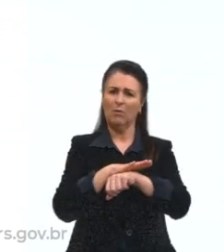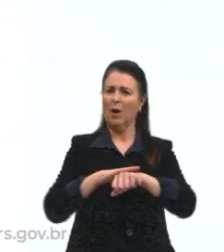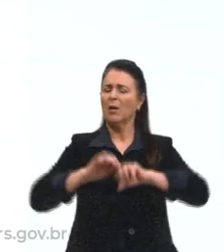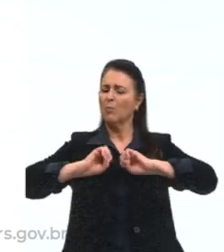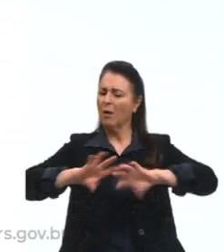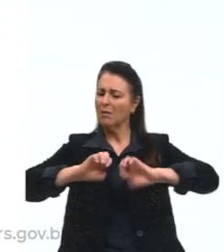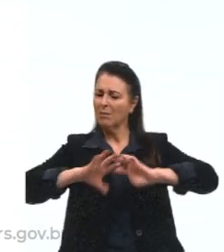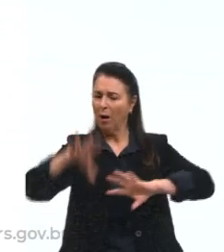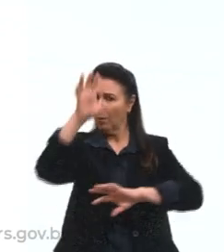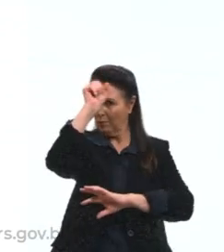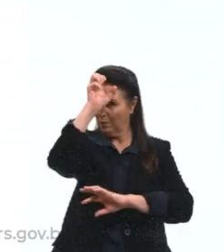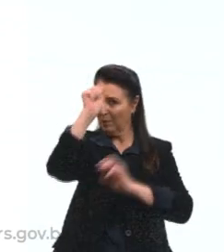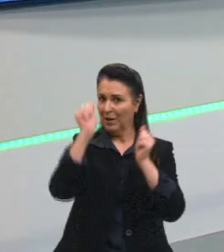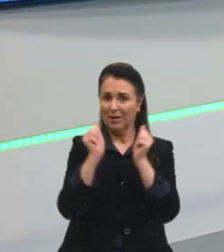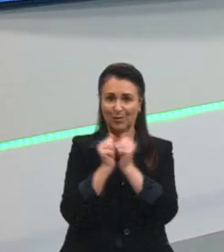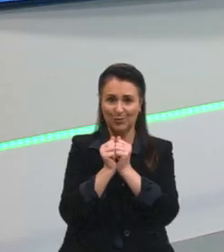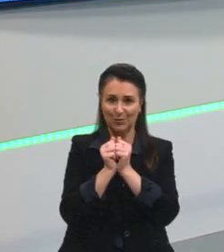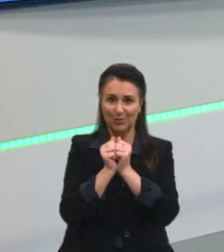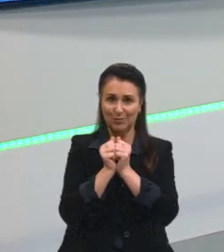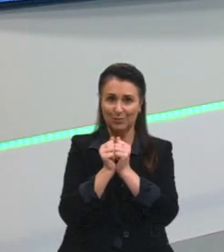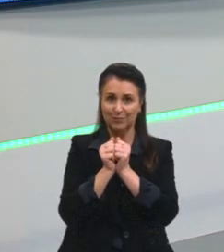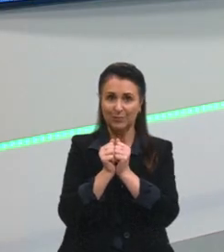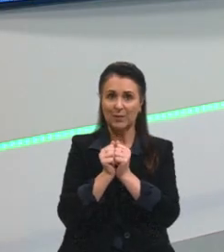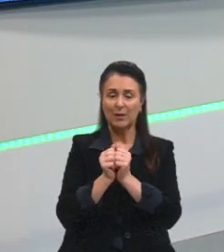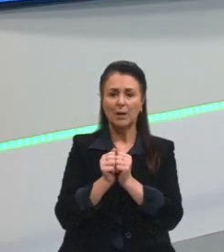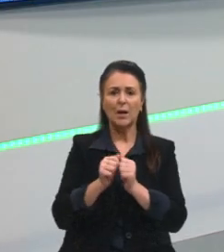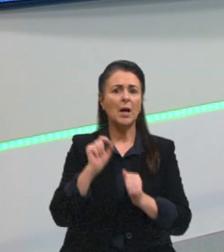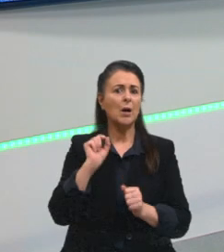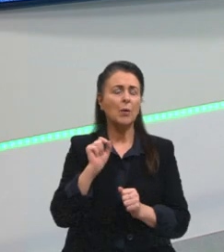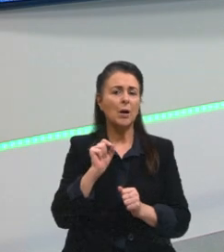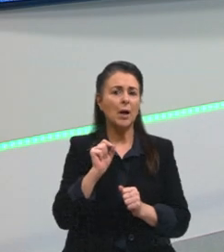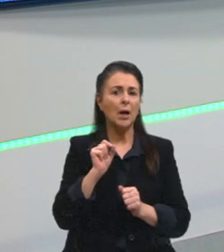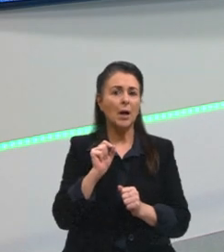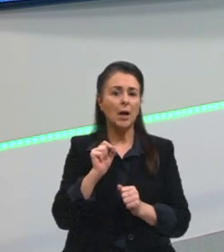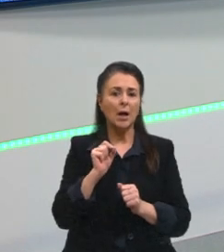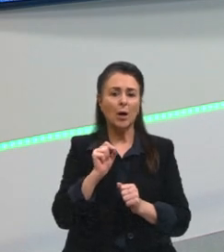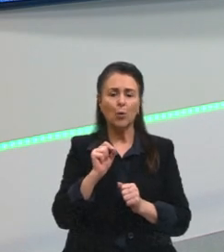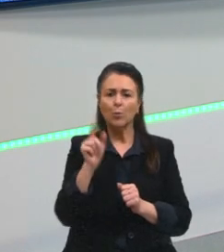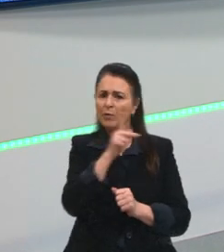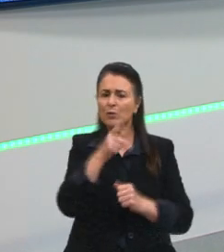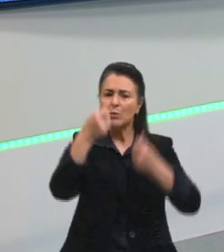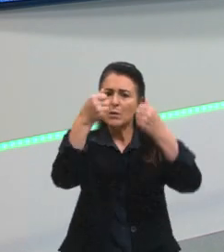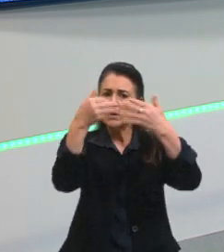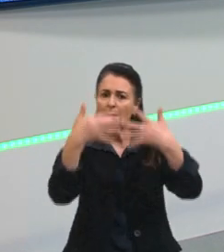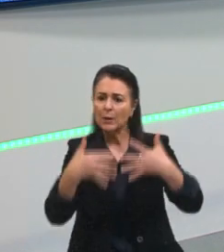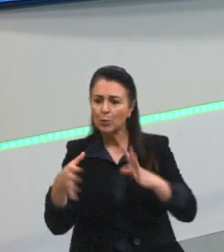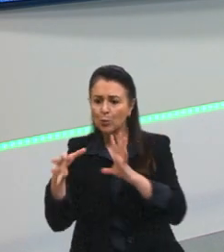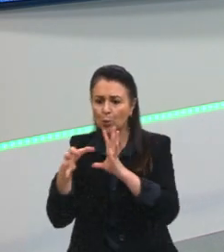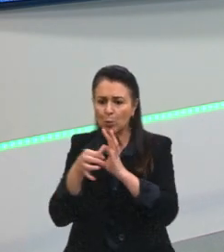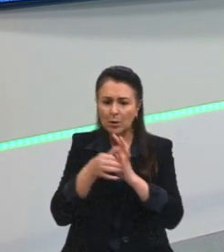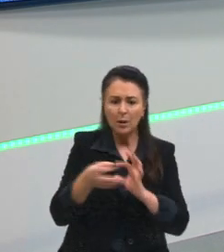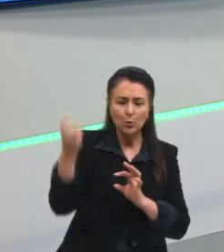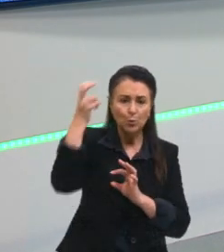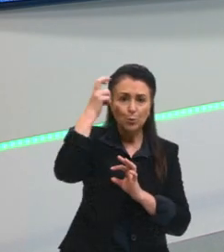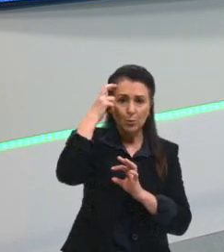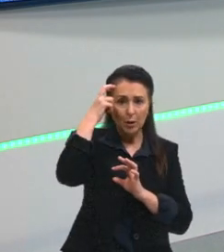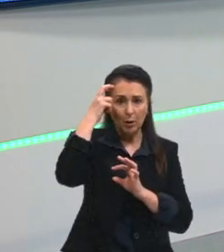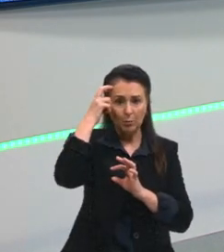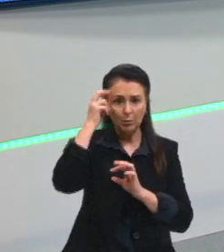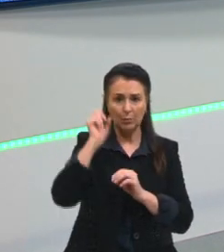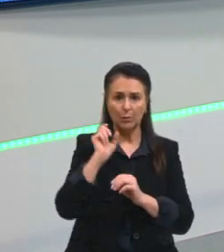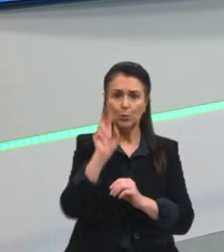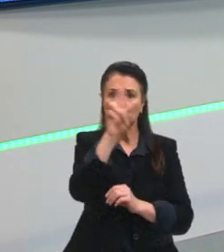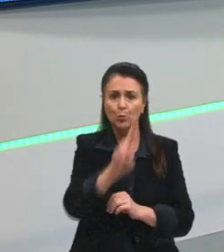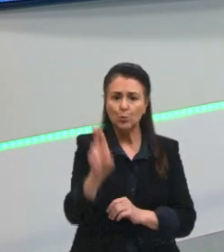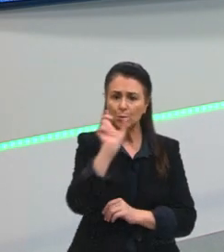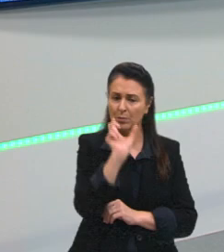mesmo para conversar ok que é sobre a questão cultural a questão do contexto a questão das